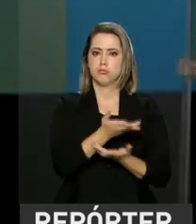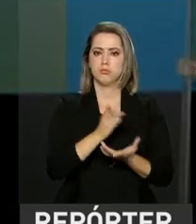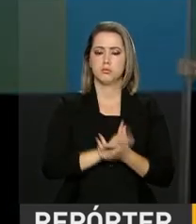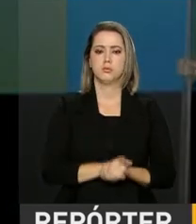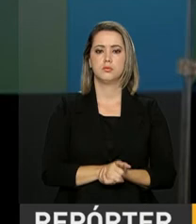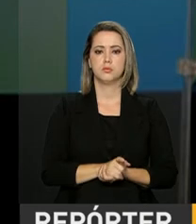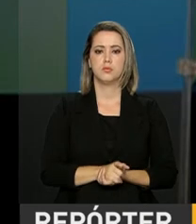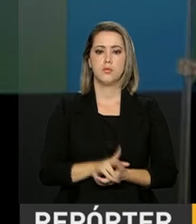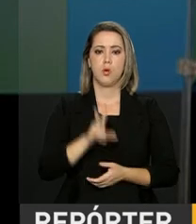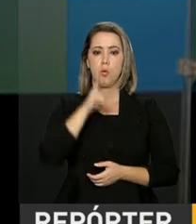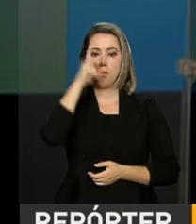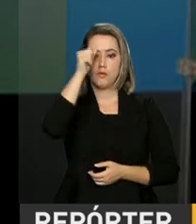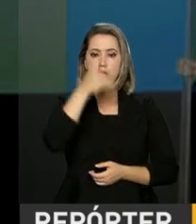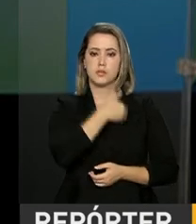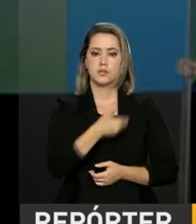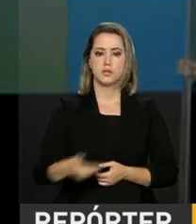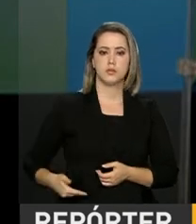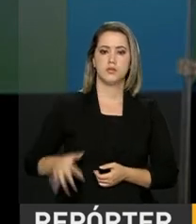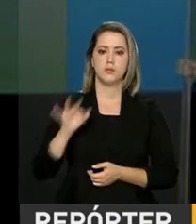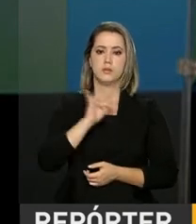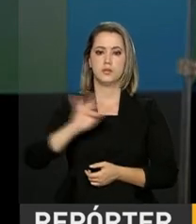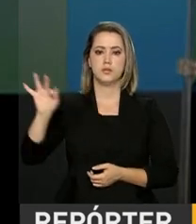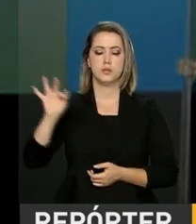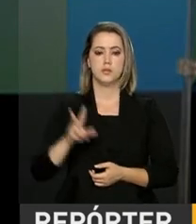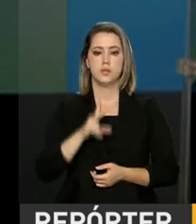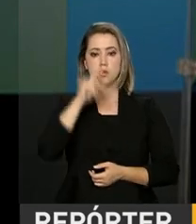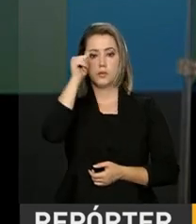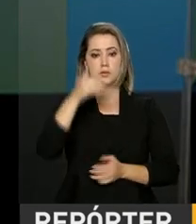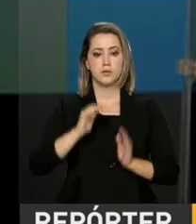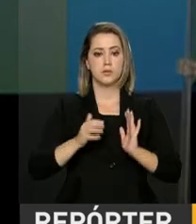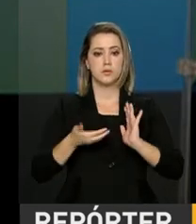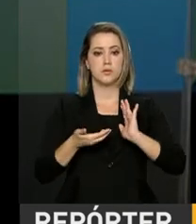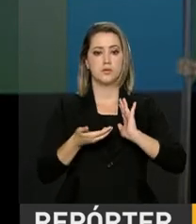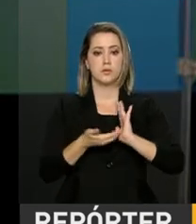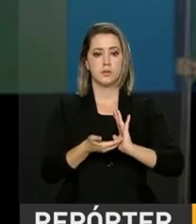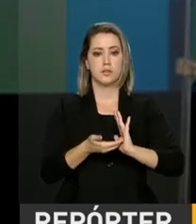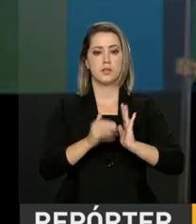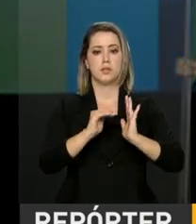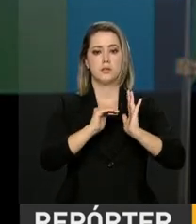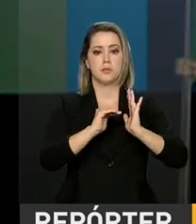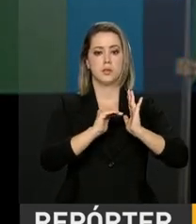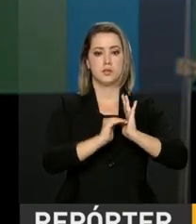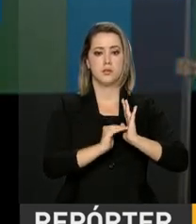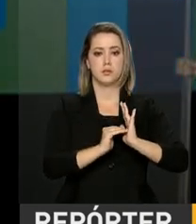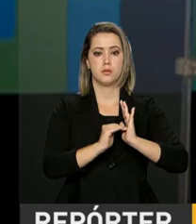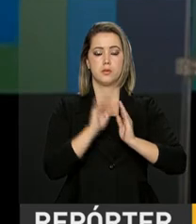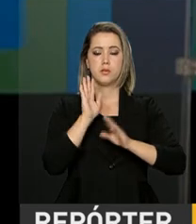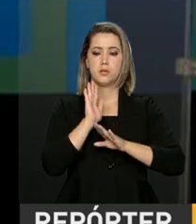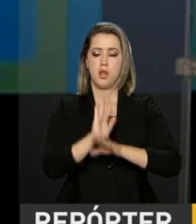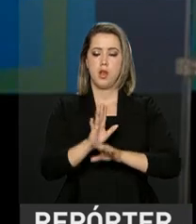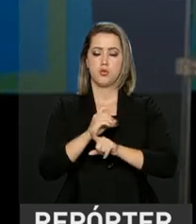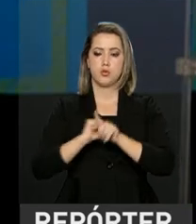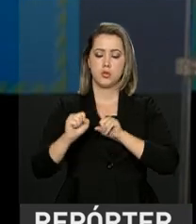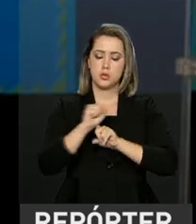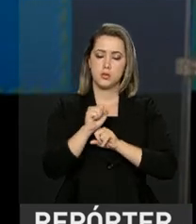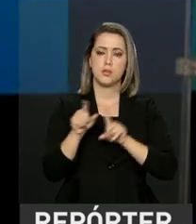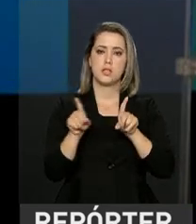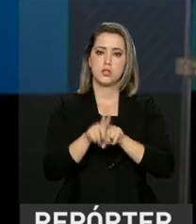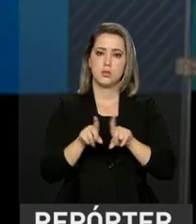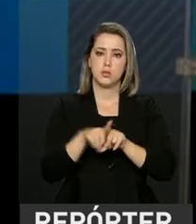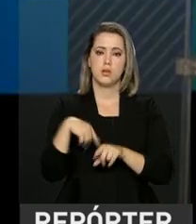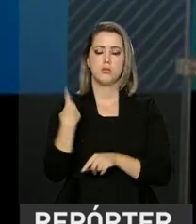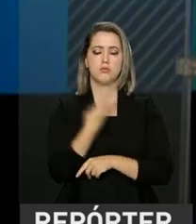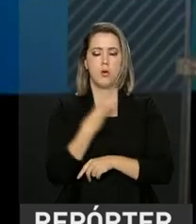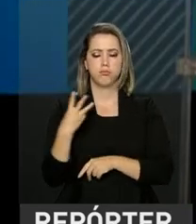do governo federal com a força da câmara e do senado com o apoio da sociedade nós